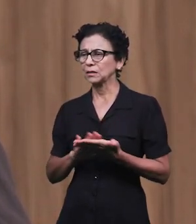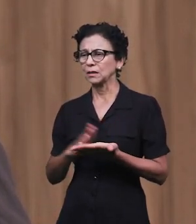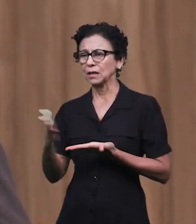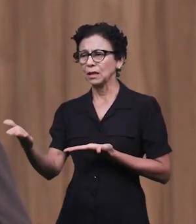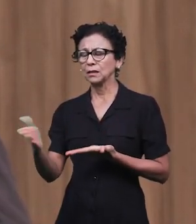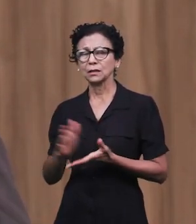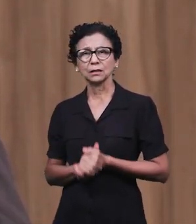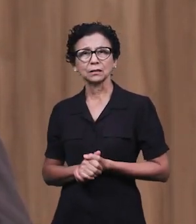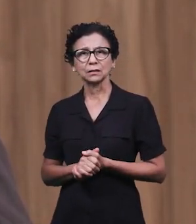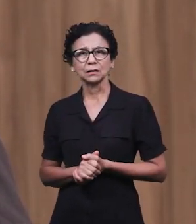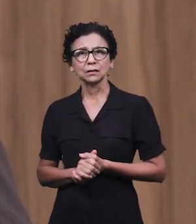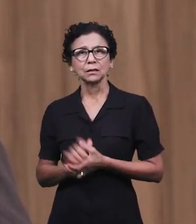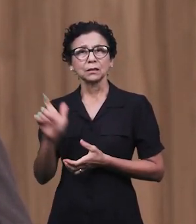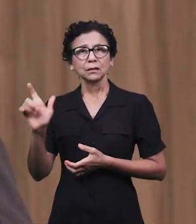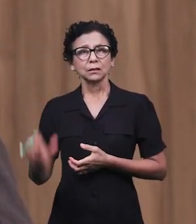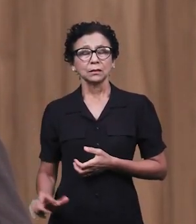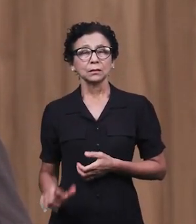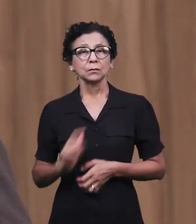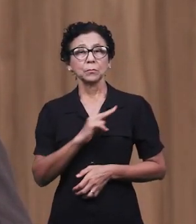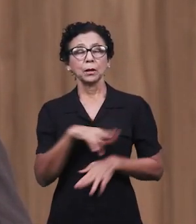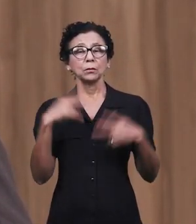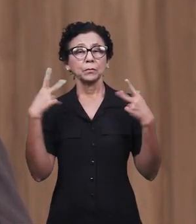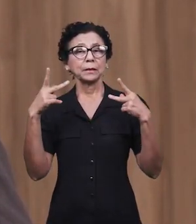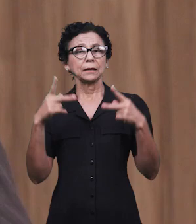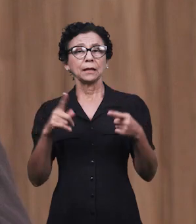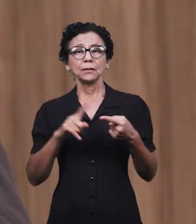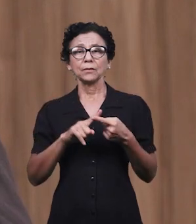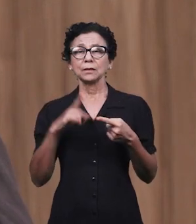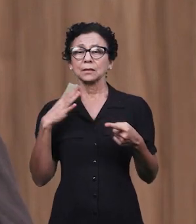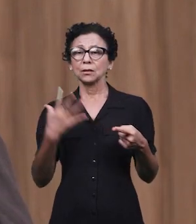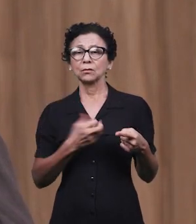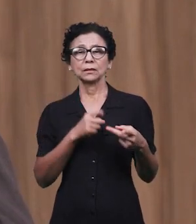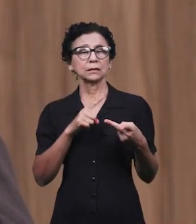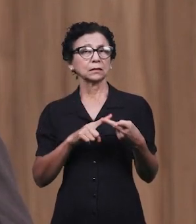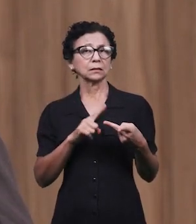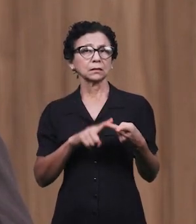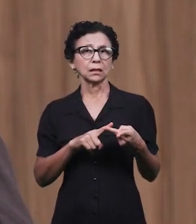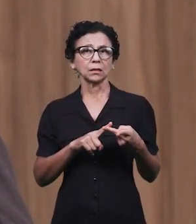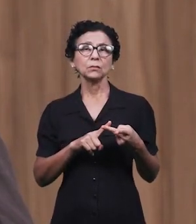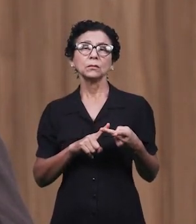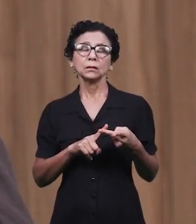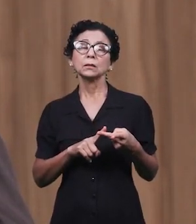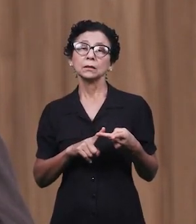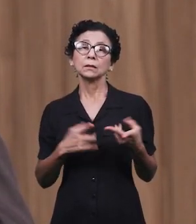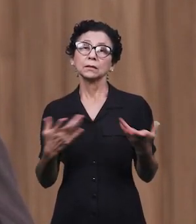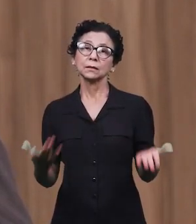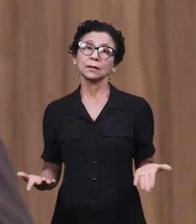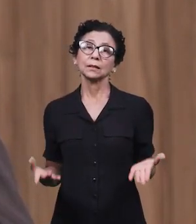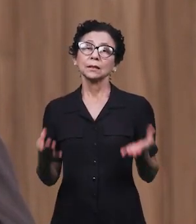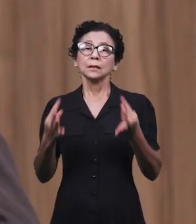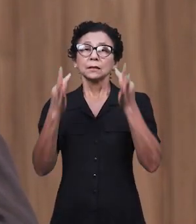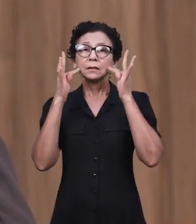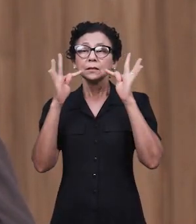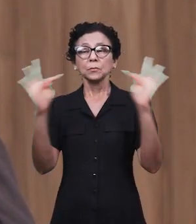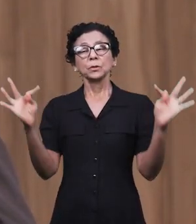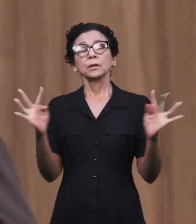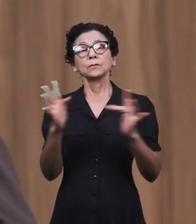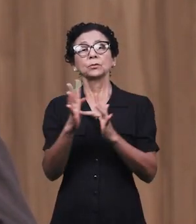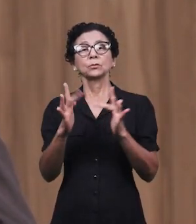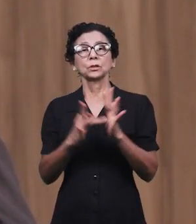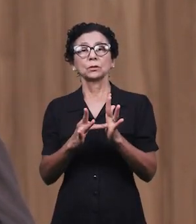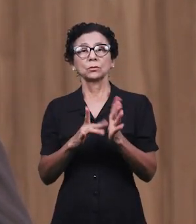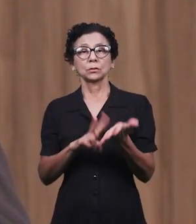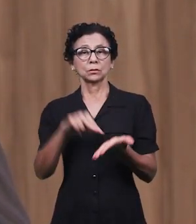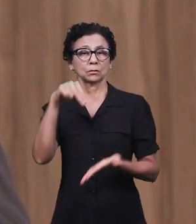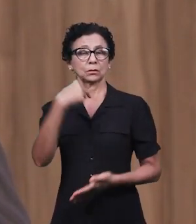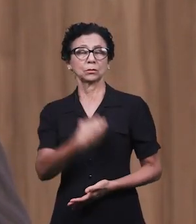uma superstição, ficou ali um grande testemunho. E Agripa vai dizer, bem poderia soltar esse homem se não